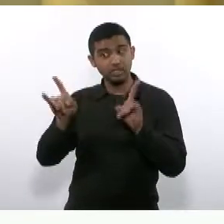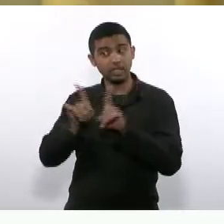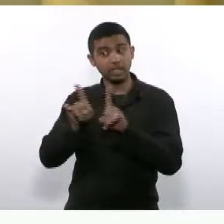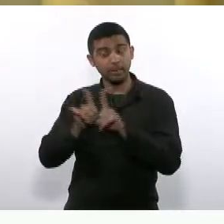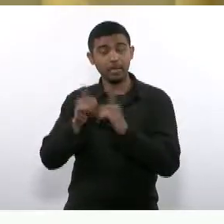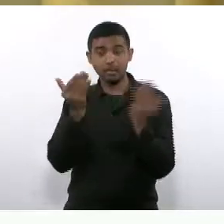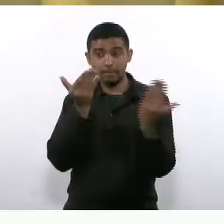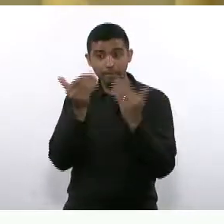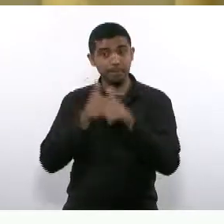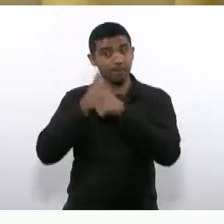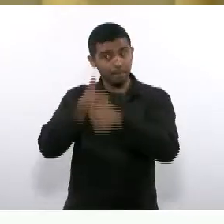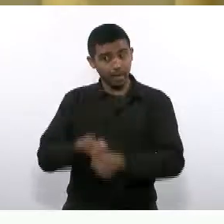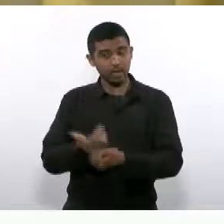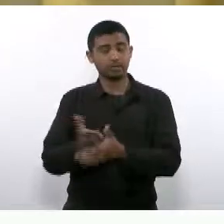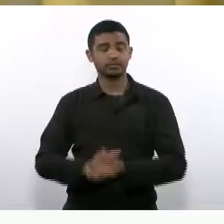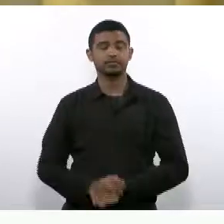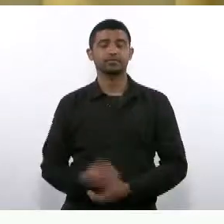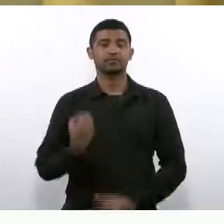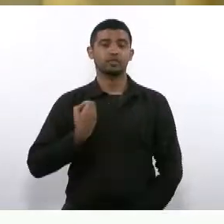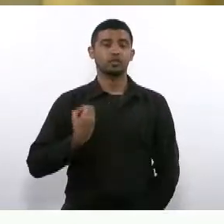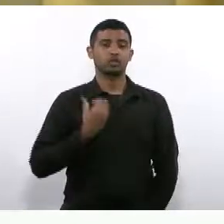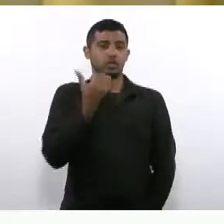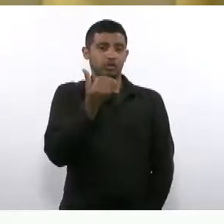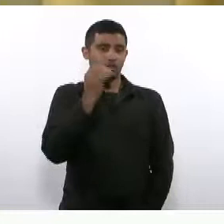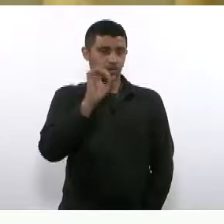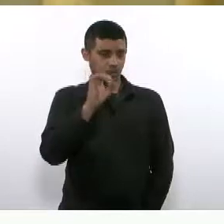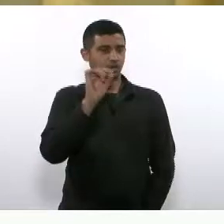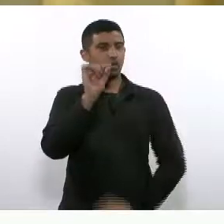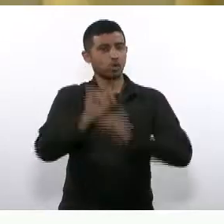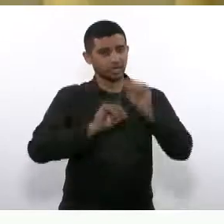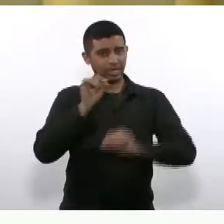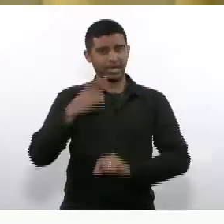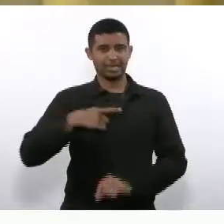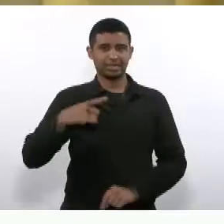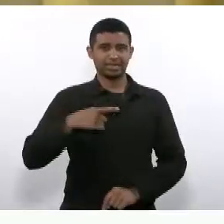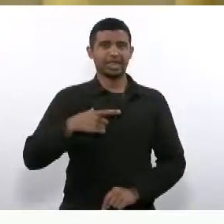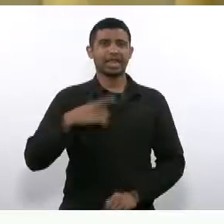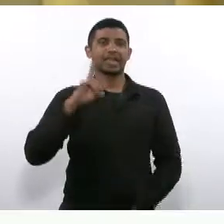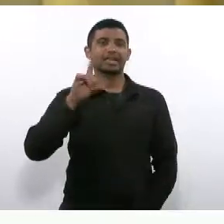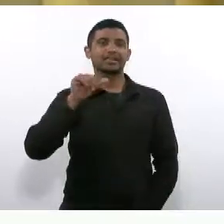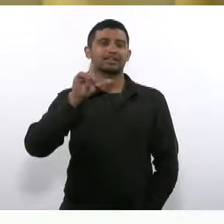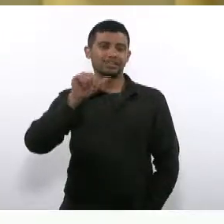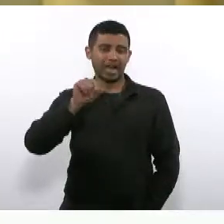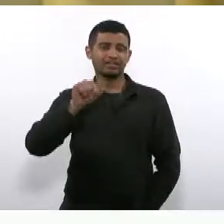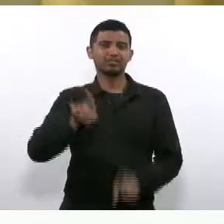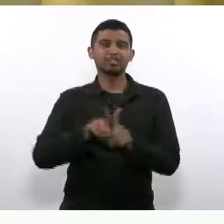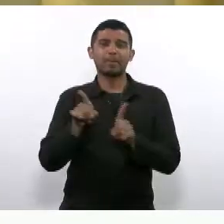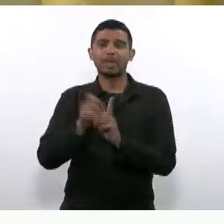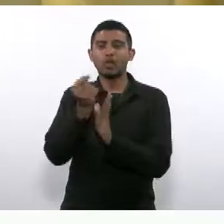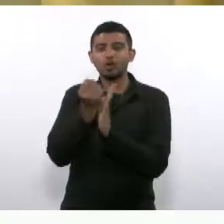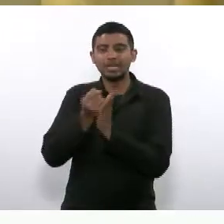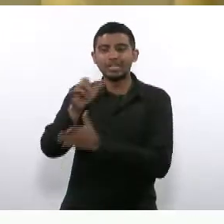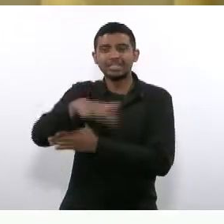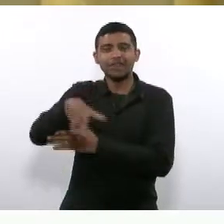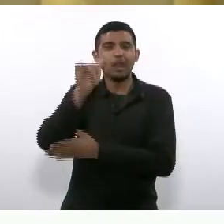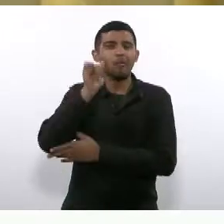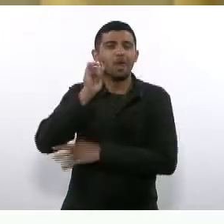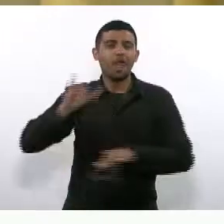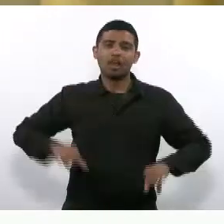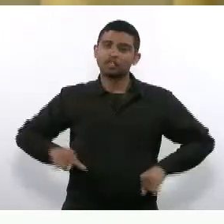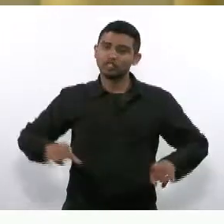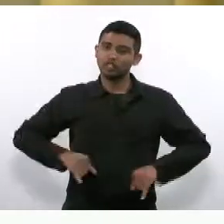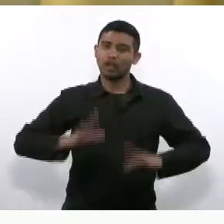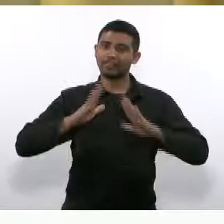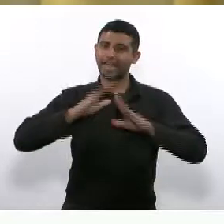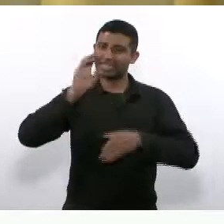psicológico. 60. Visibilizar dados e forma de contratação das mulheres em situação de violência doméstica